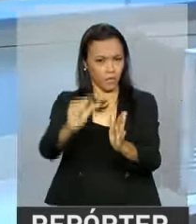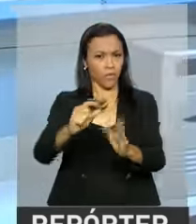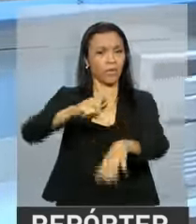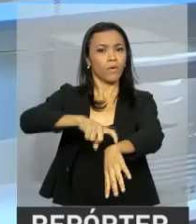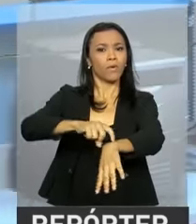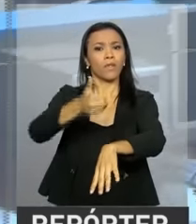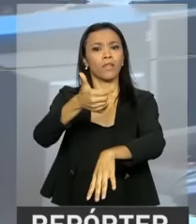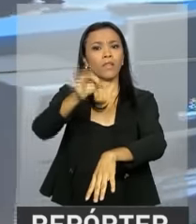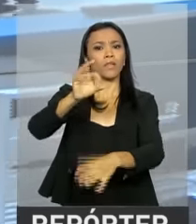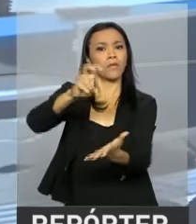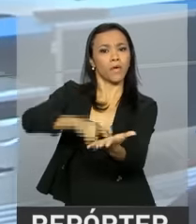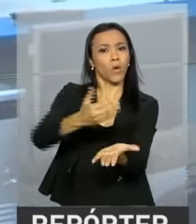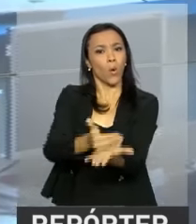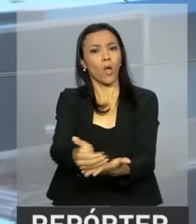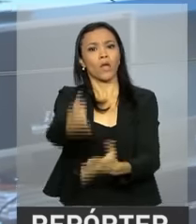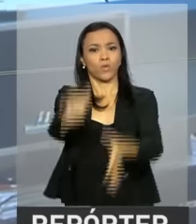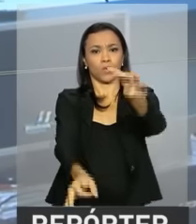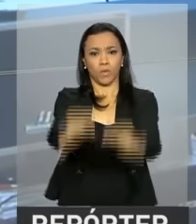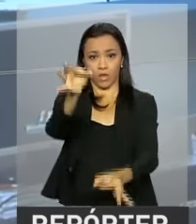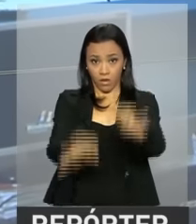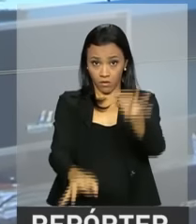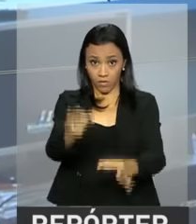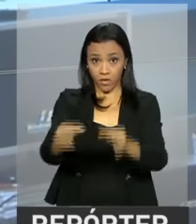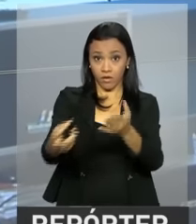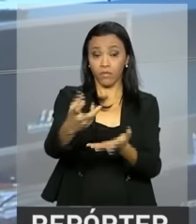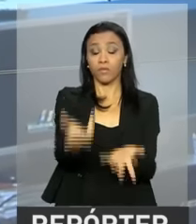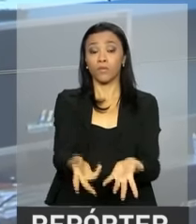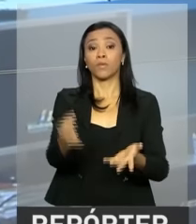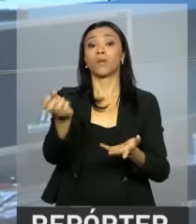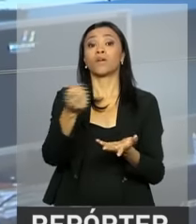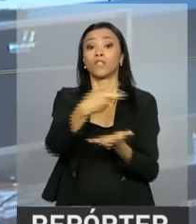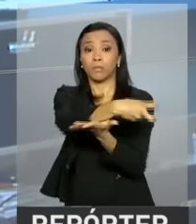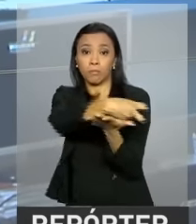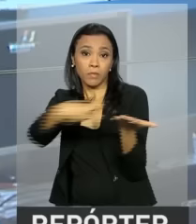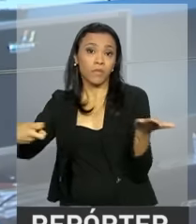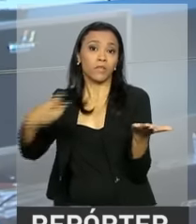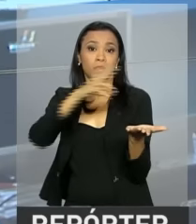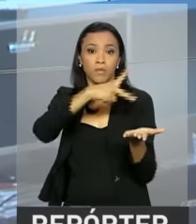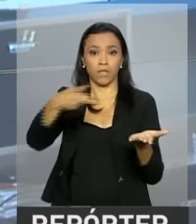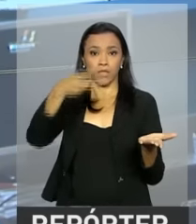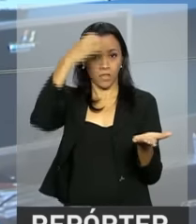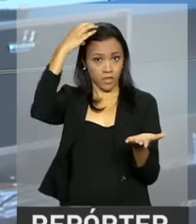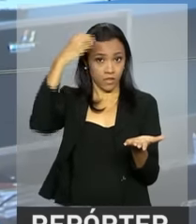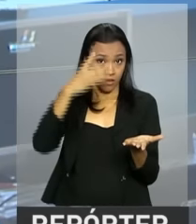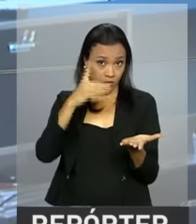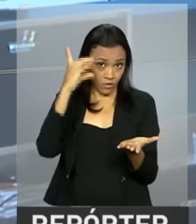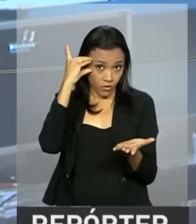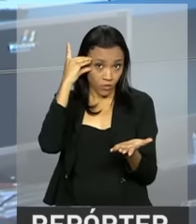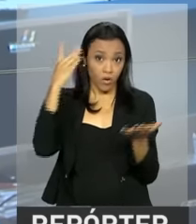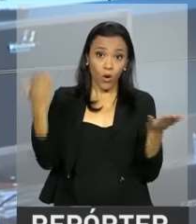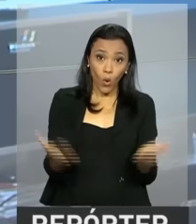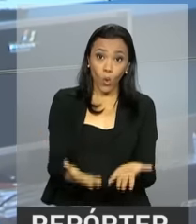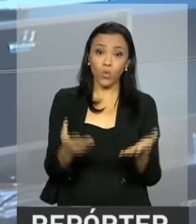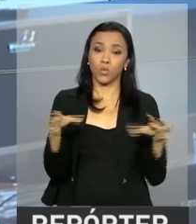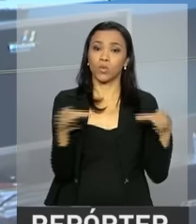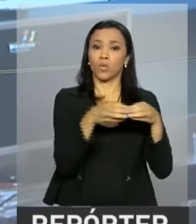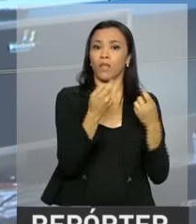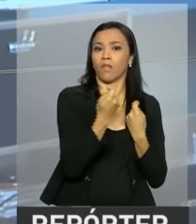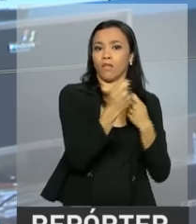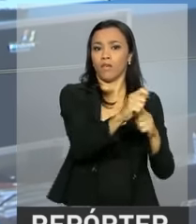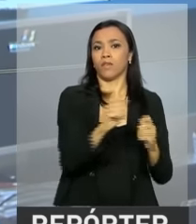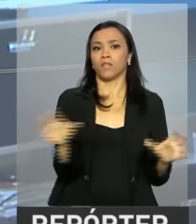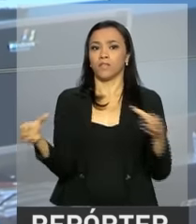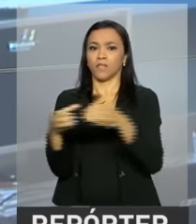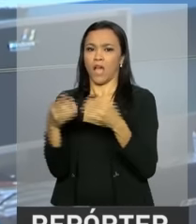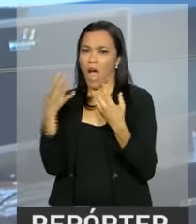10 da manhã o julgamento do impeachment da presidente afastada Dilma Rousseff hoje defesa e acusação terão 1 hora e meia para falar